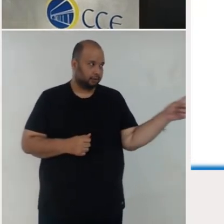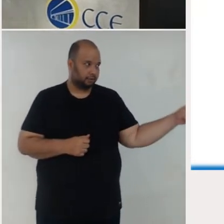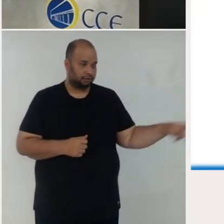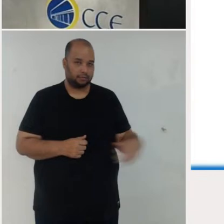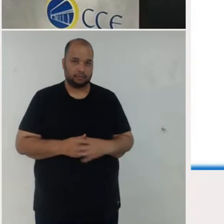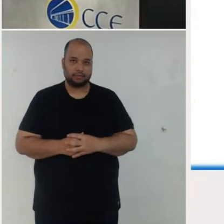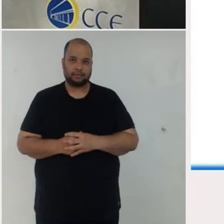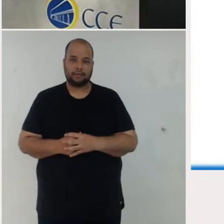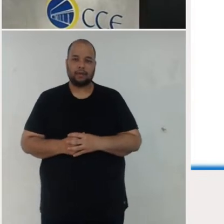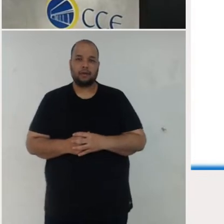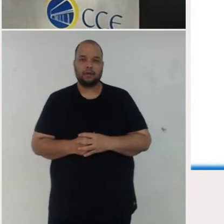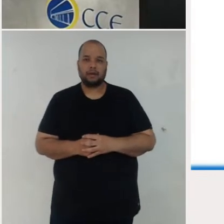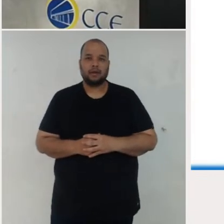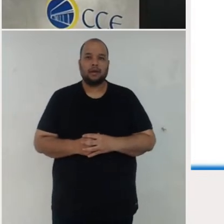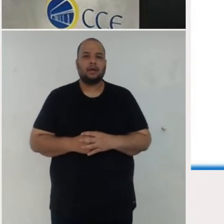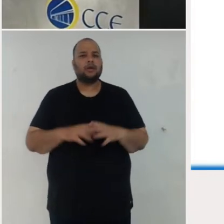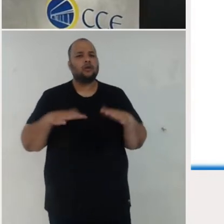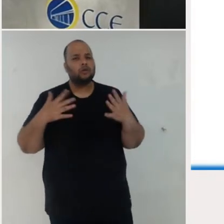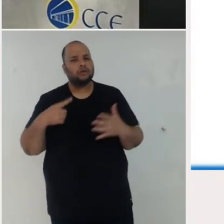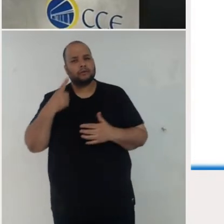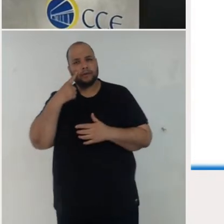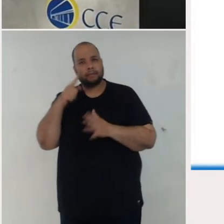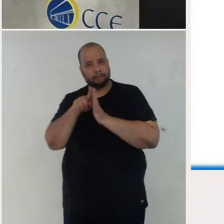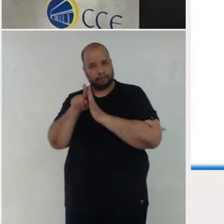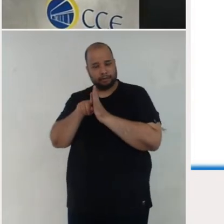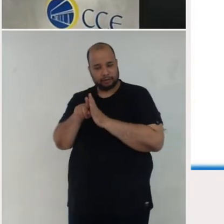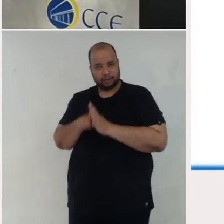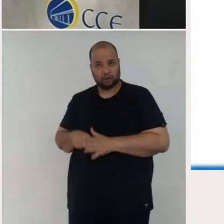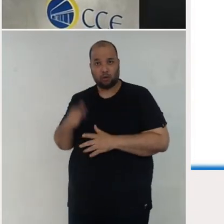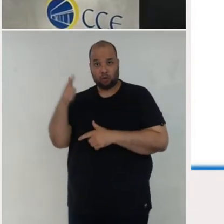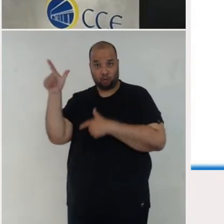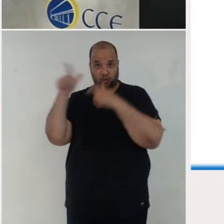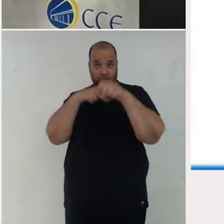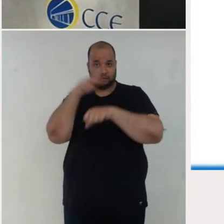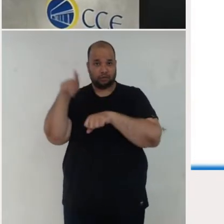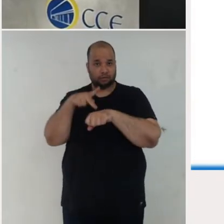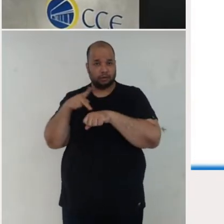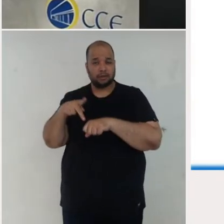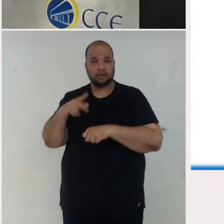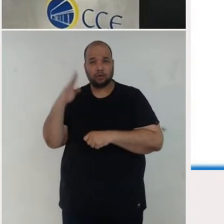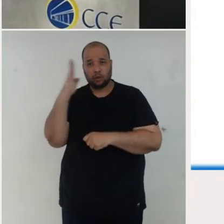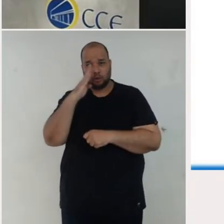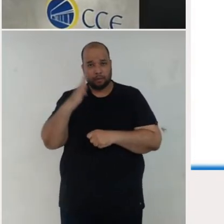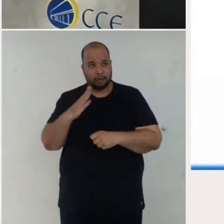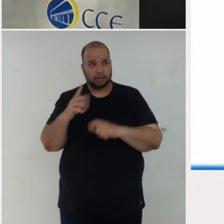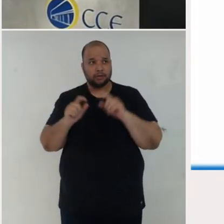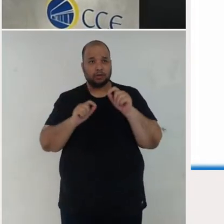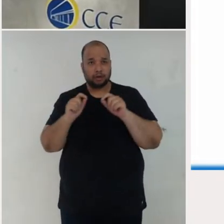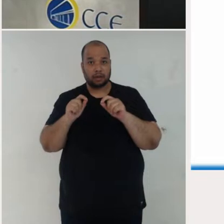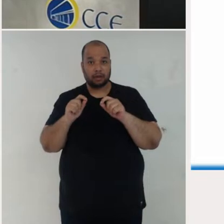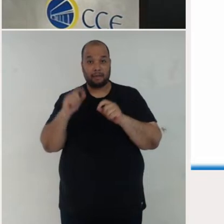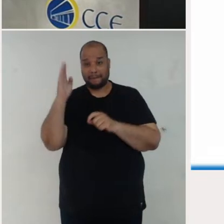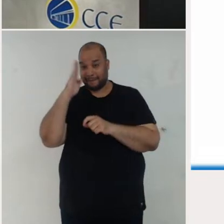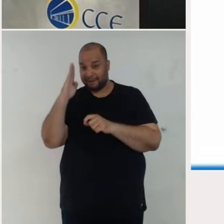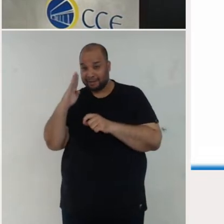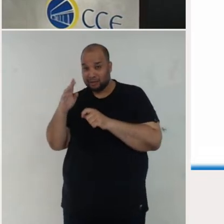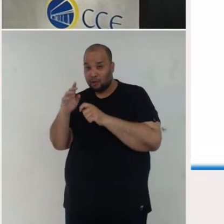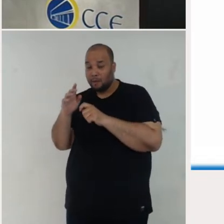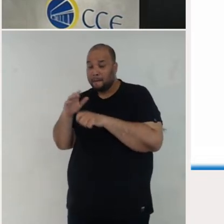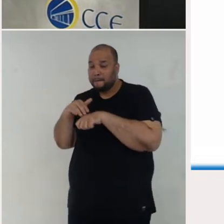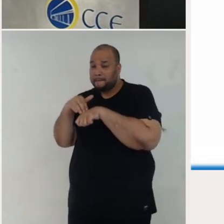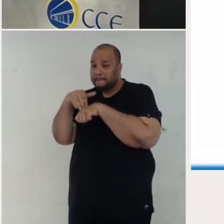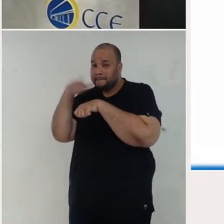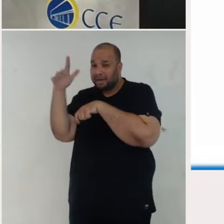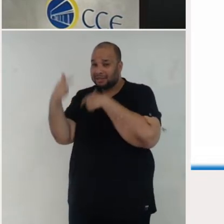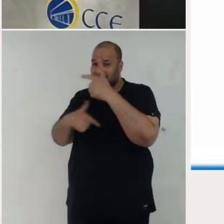as pesquisas de outros países, a gente tem um dado super interessante. O Brasil é o país que mais trabalha com a